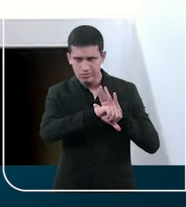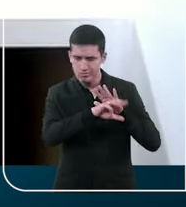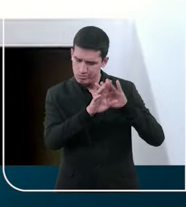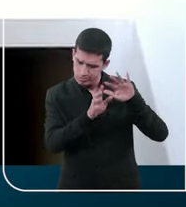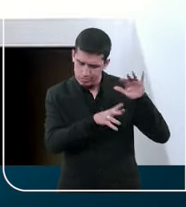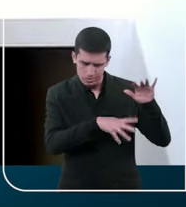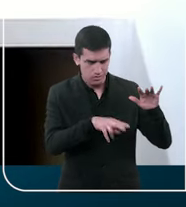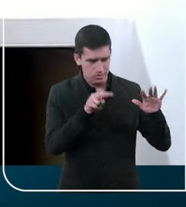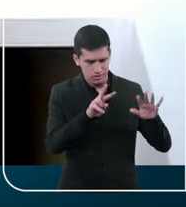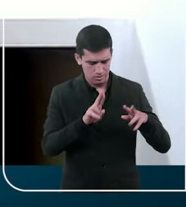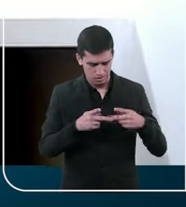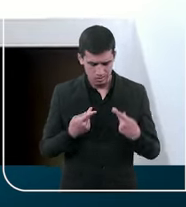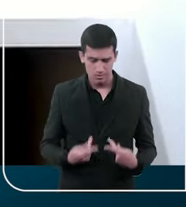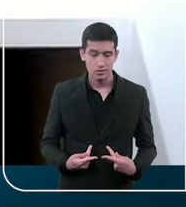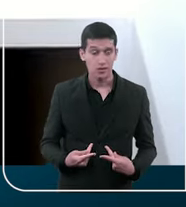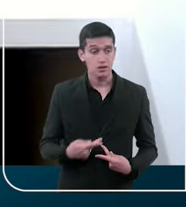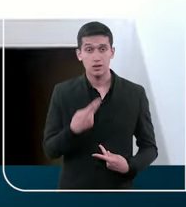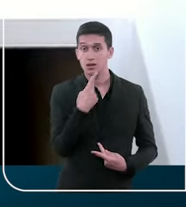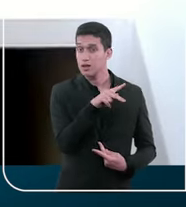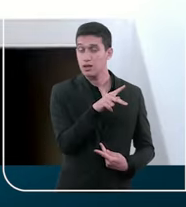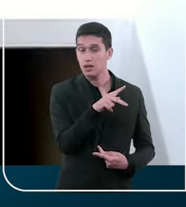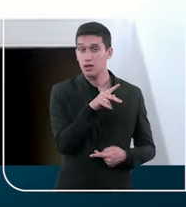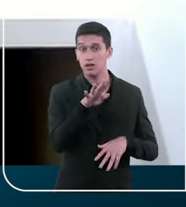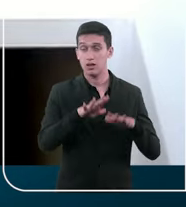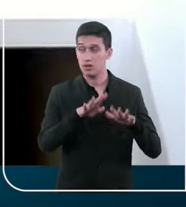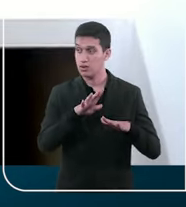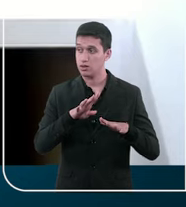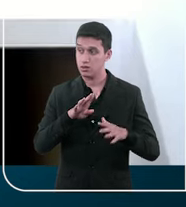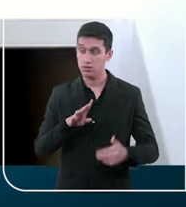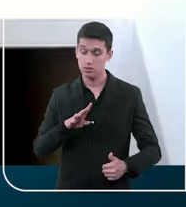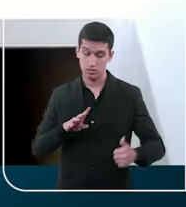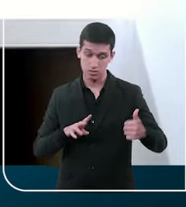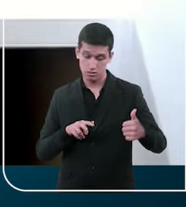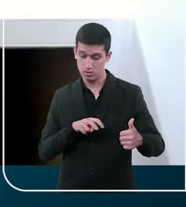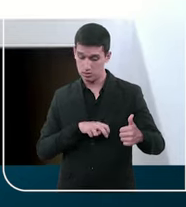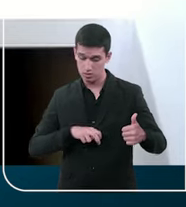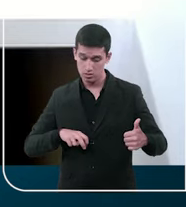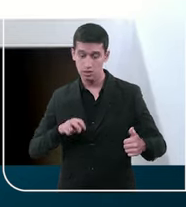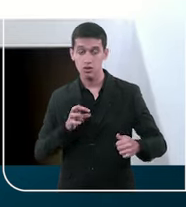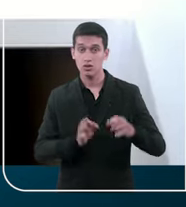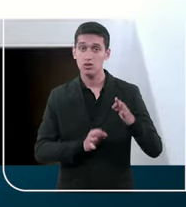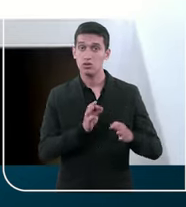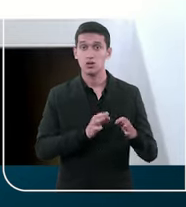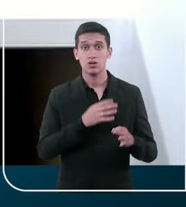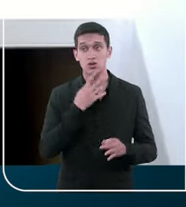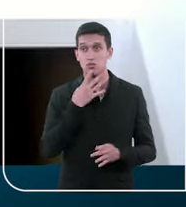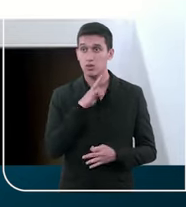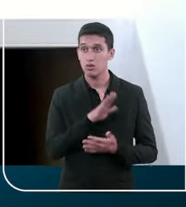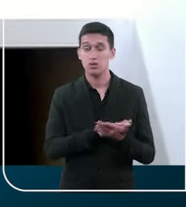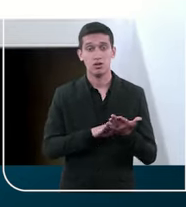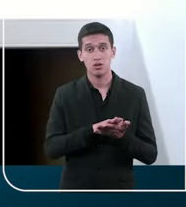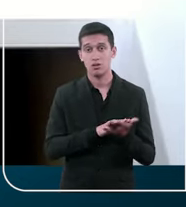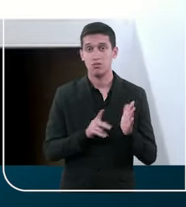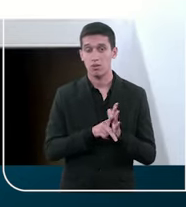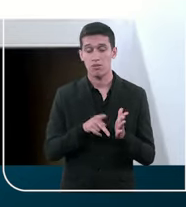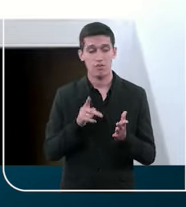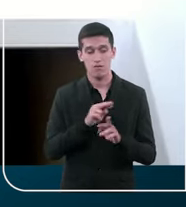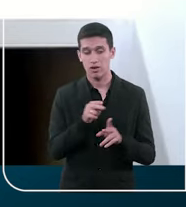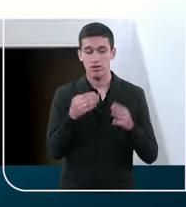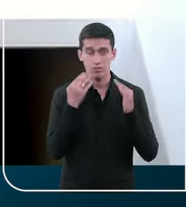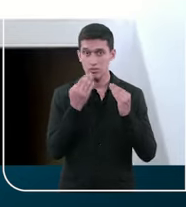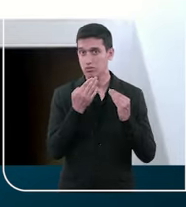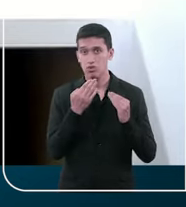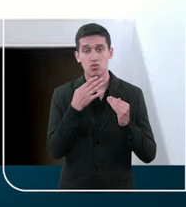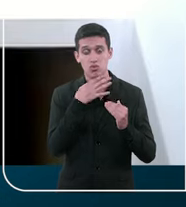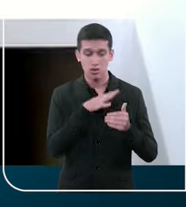vezes não é necessário quando você está tratando de um julgamento comum. O jurado, ele chega para poder julgar o par e ele não tem conhecimento dos fatos,